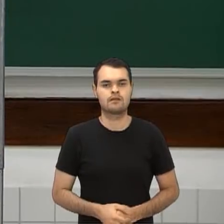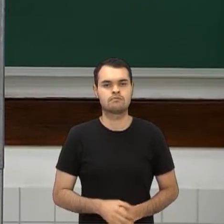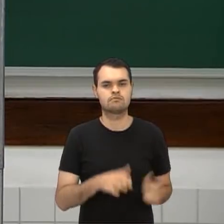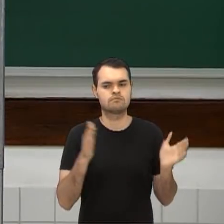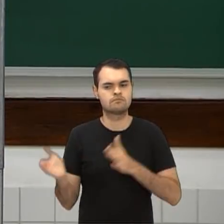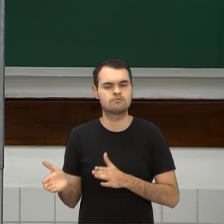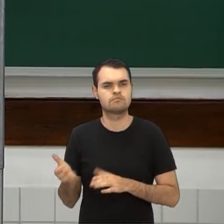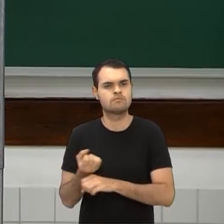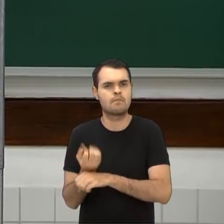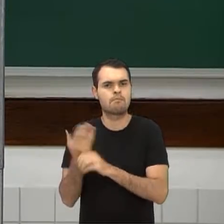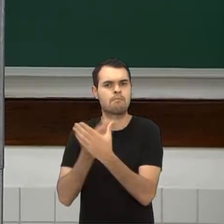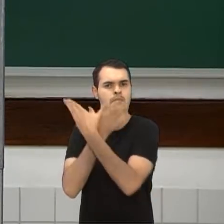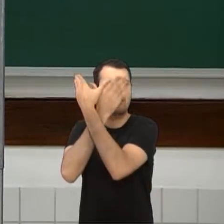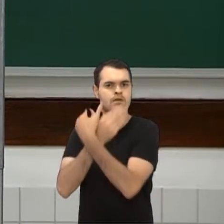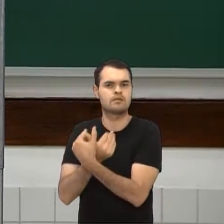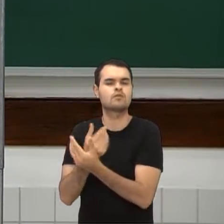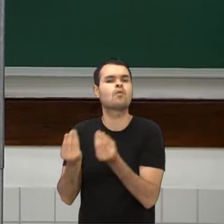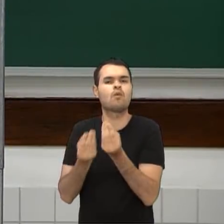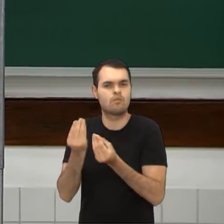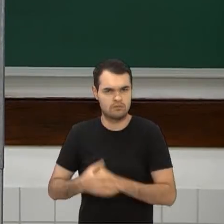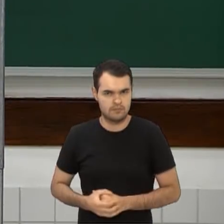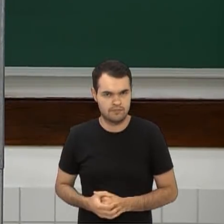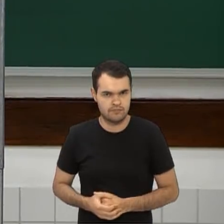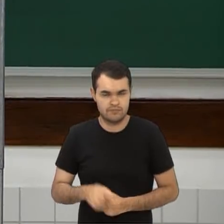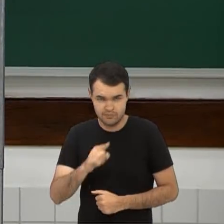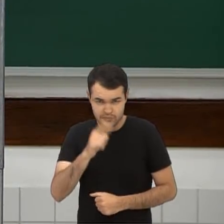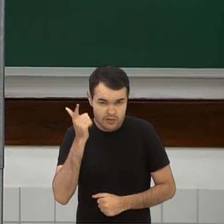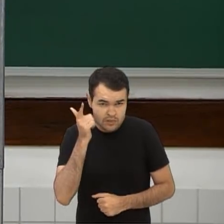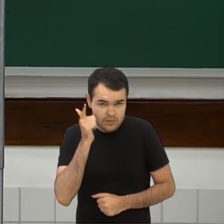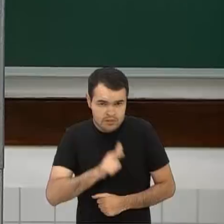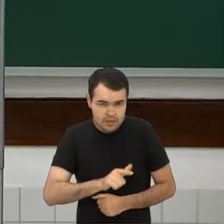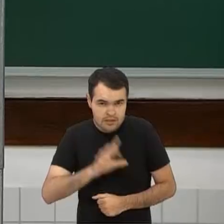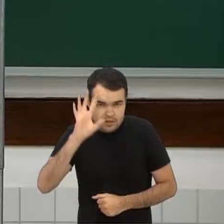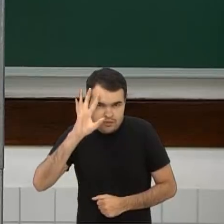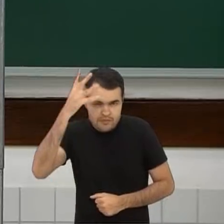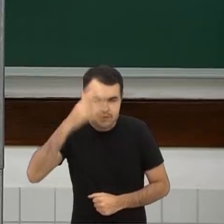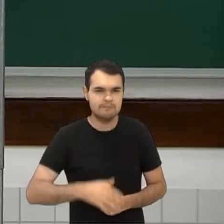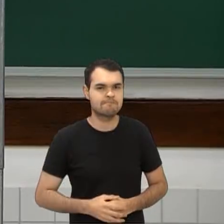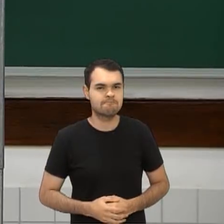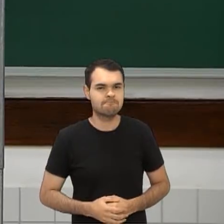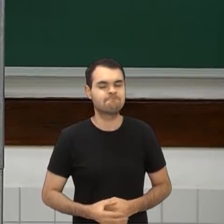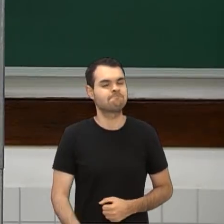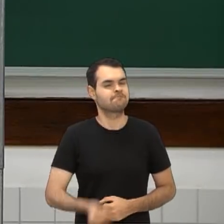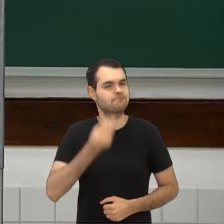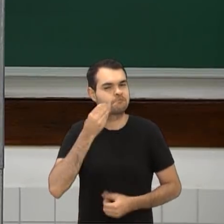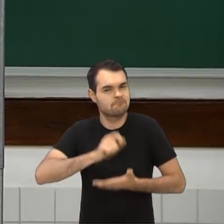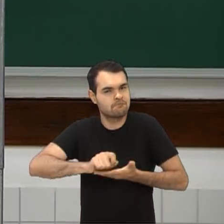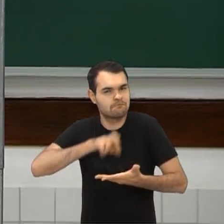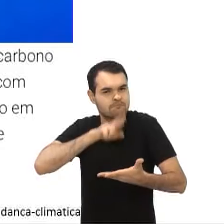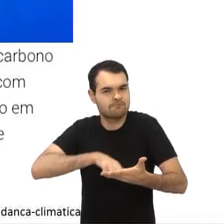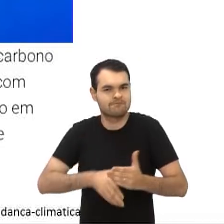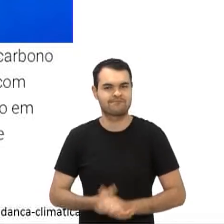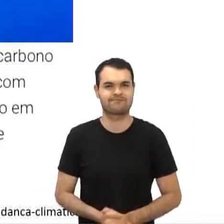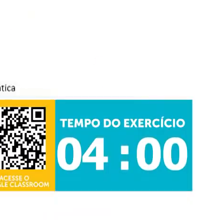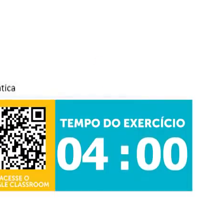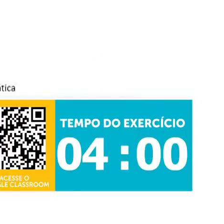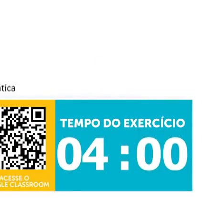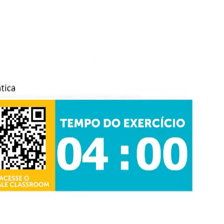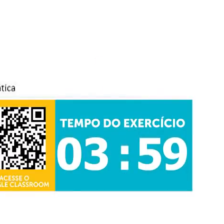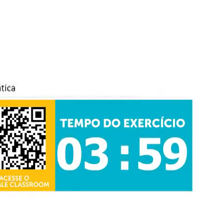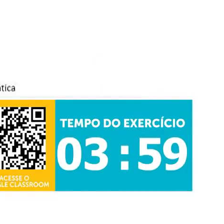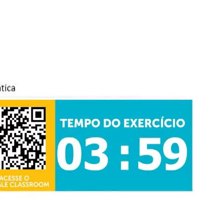come um peixe, ou um crustáceo, ou um animal marinho, que está intoxicado com